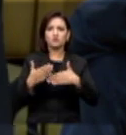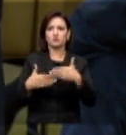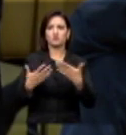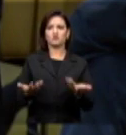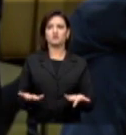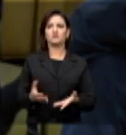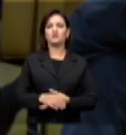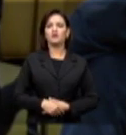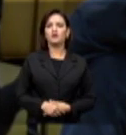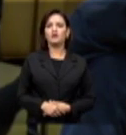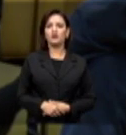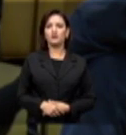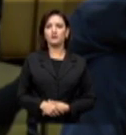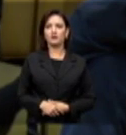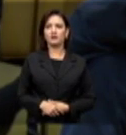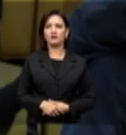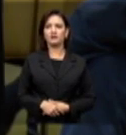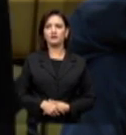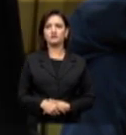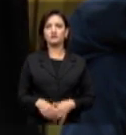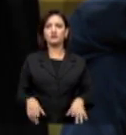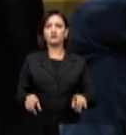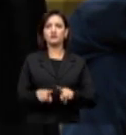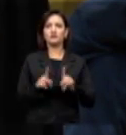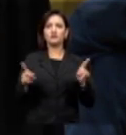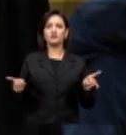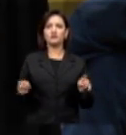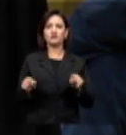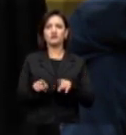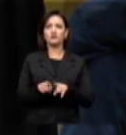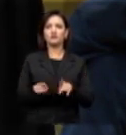proposição. Mas não só isso, como já